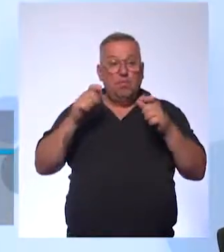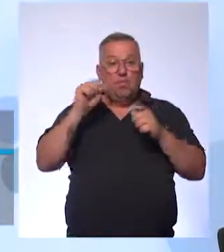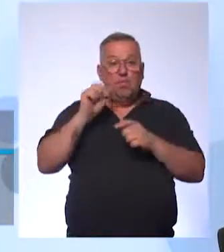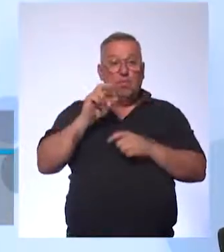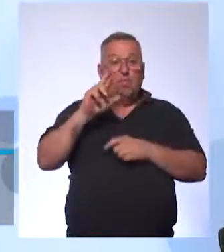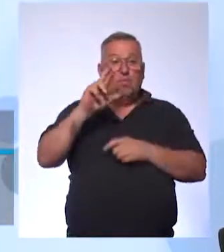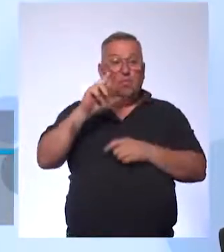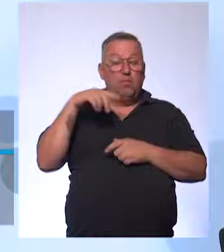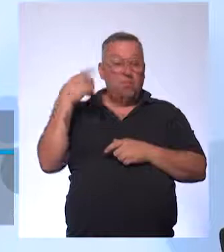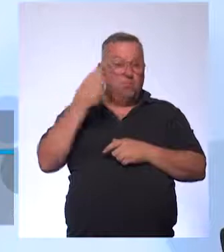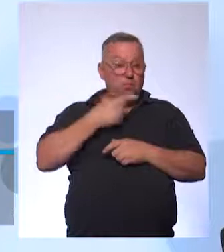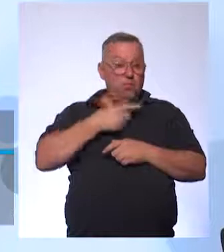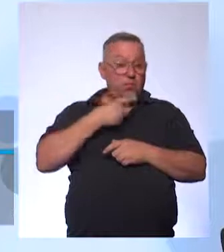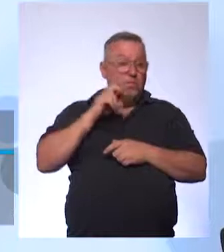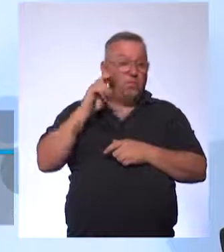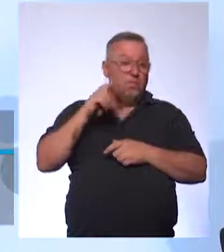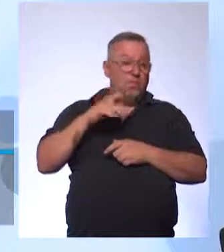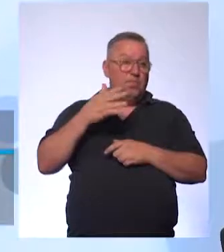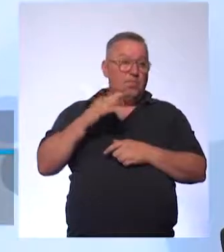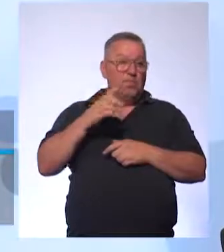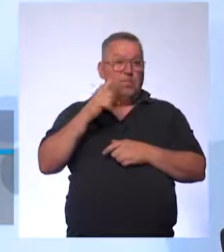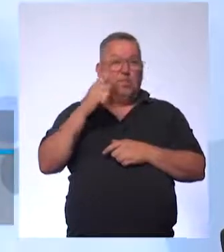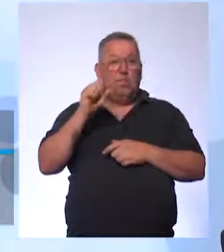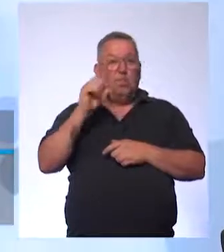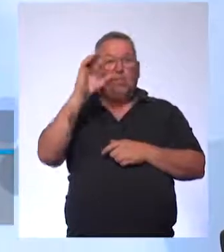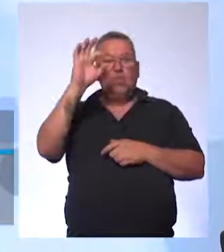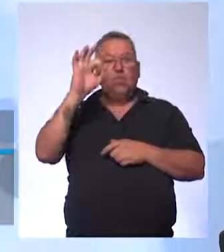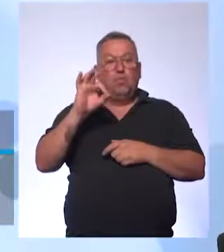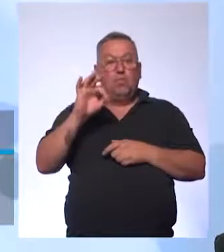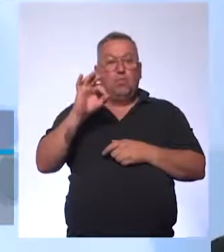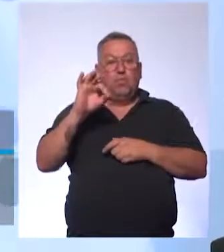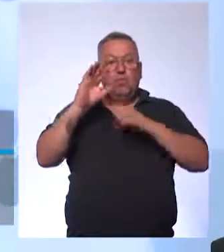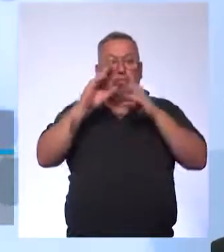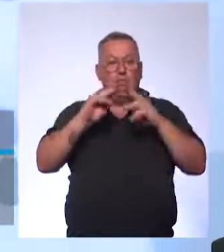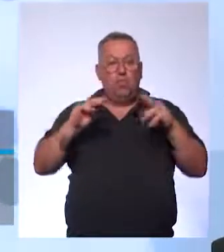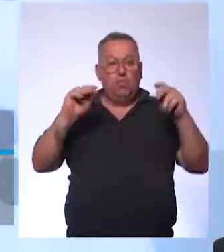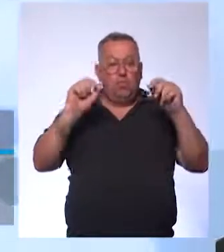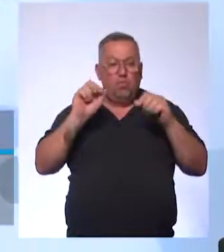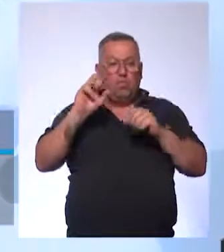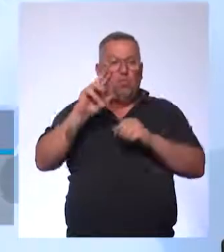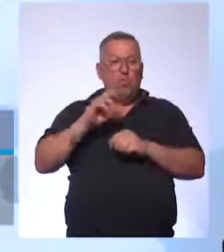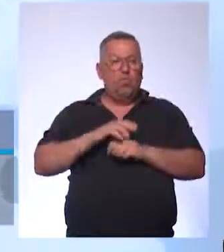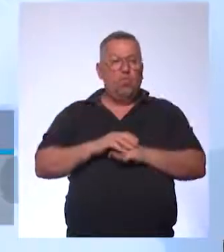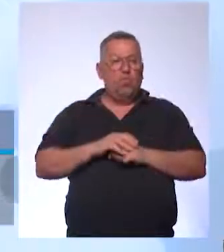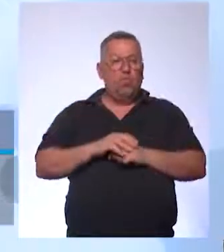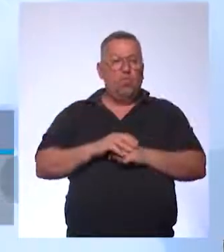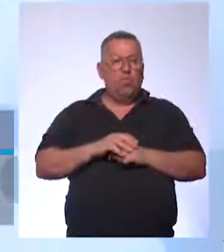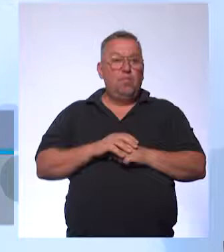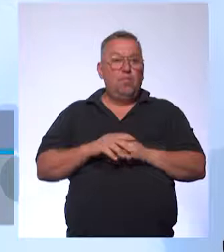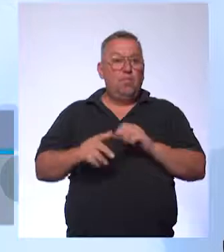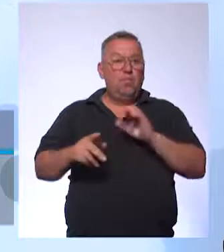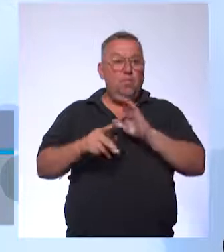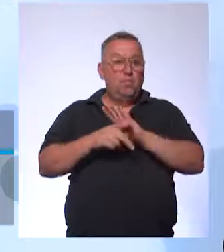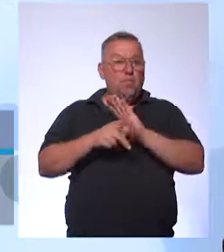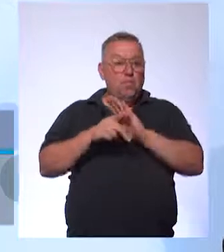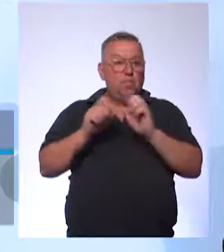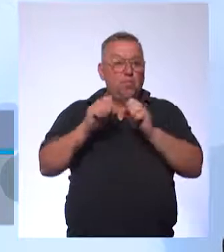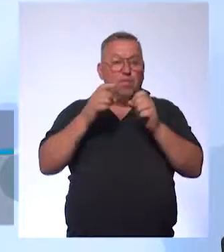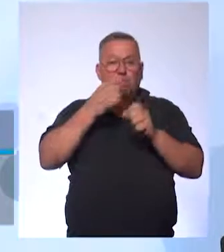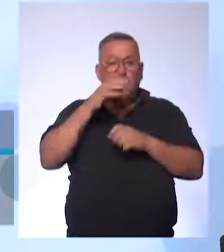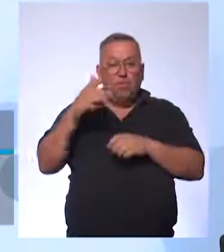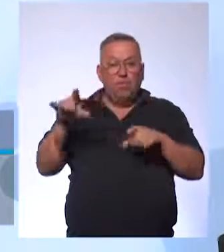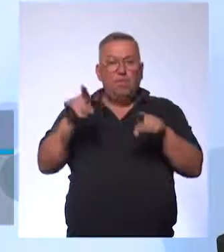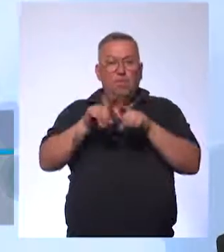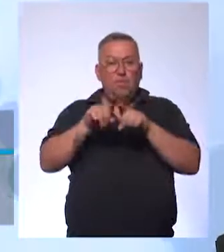oxigênio que a gente respira, que é aproximadamente aí 18% que está dissolvido no ar que a gente respira, esse oxigênio é produzido no mar também,